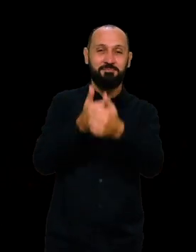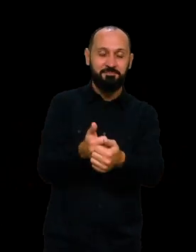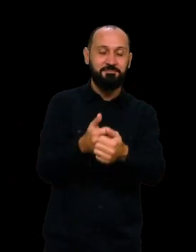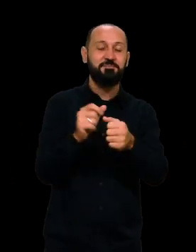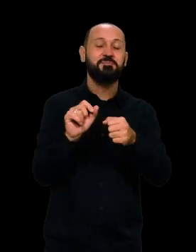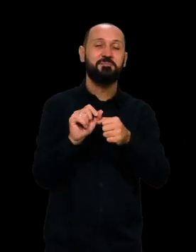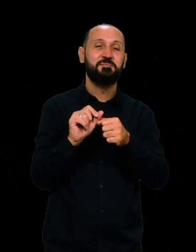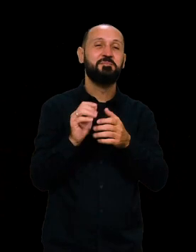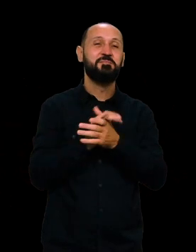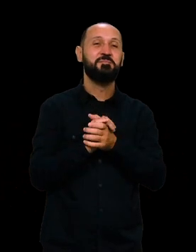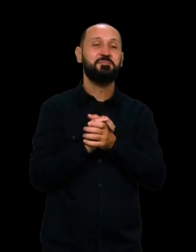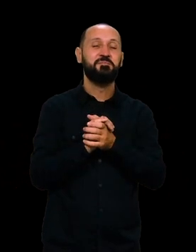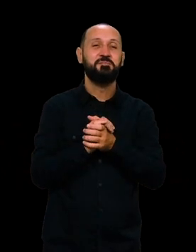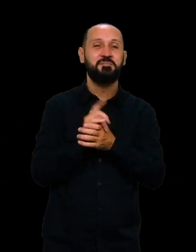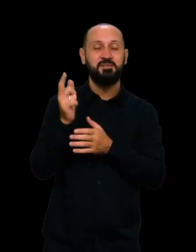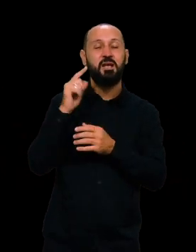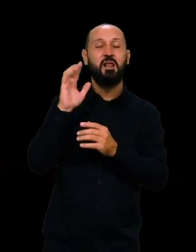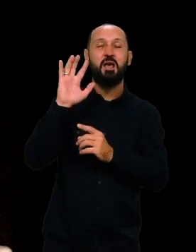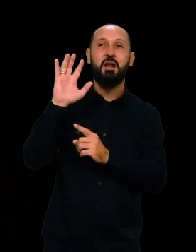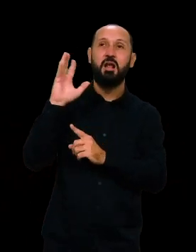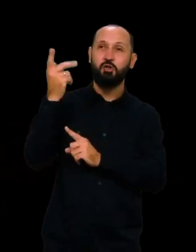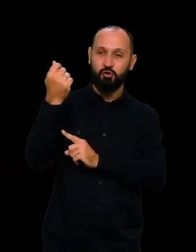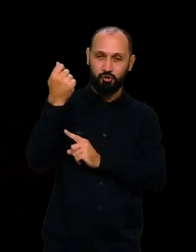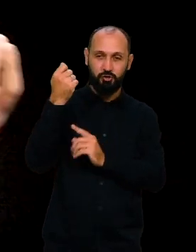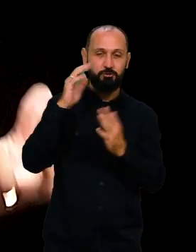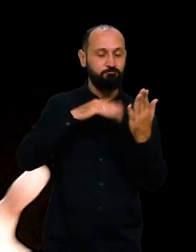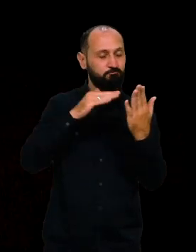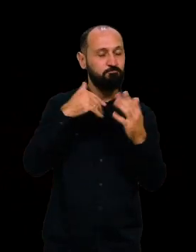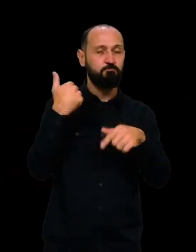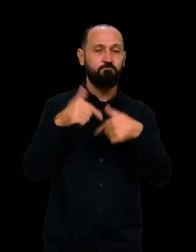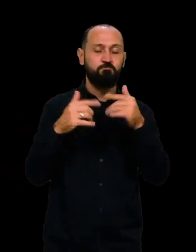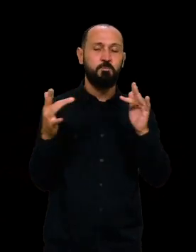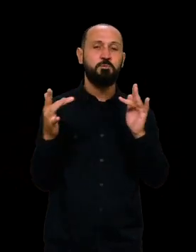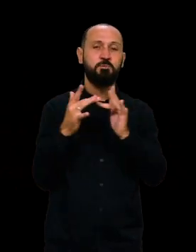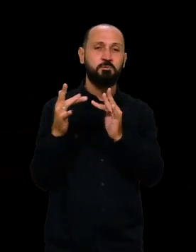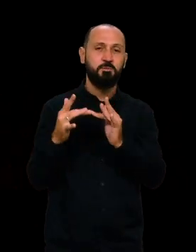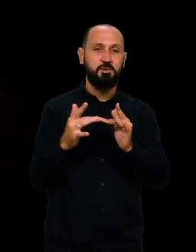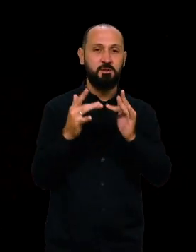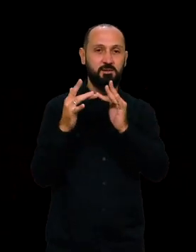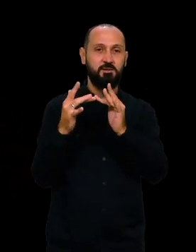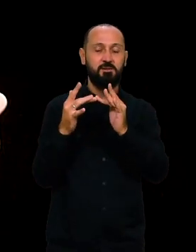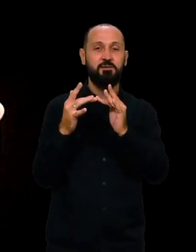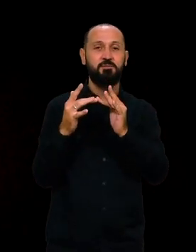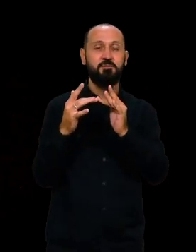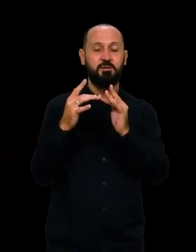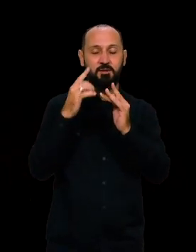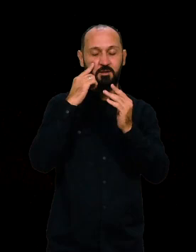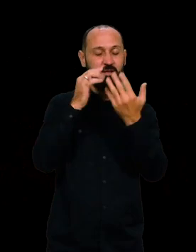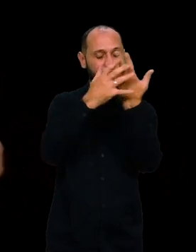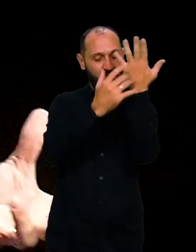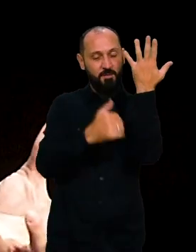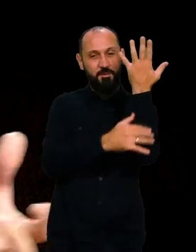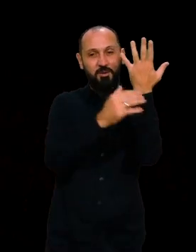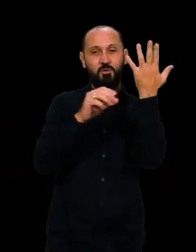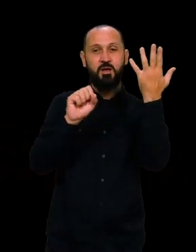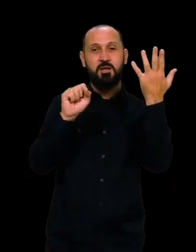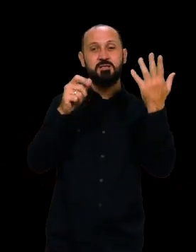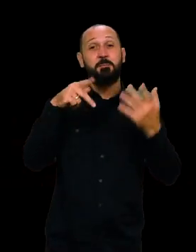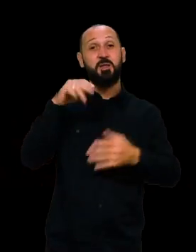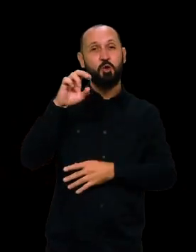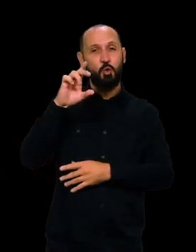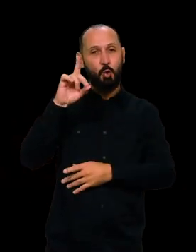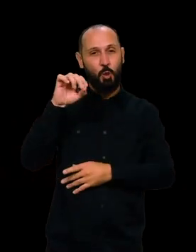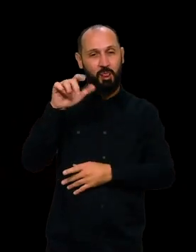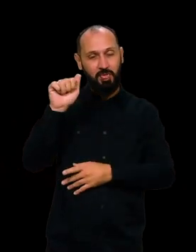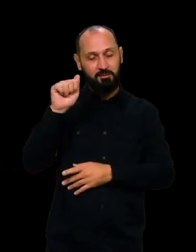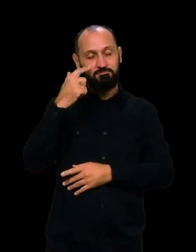plano tudo isso que a gente faz. E ela era artista plástica, uma relação também na árvore genealógica com a família Espíndola também.